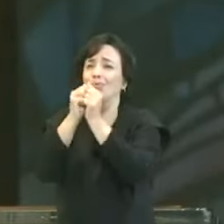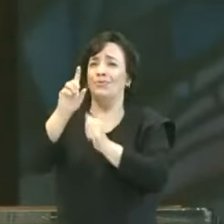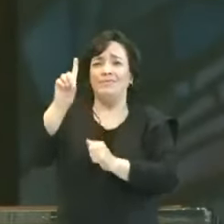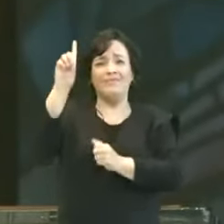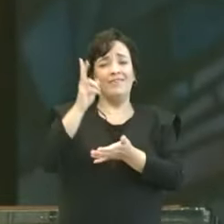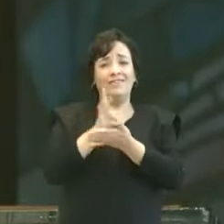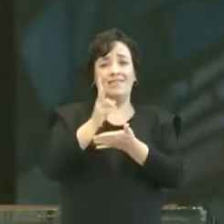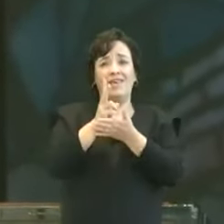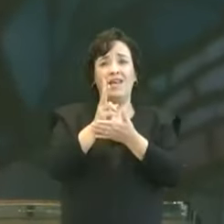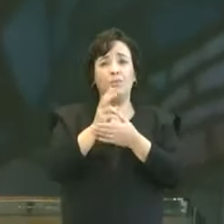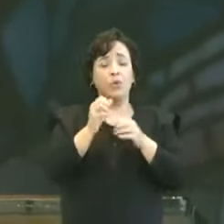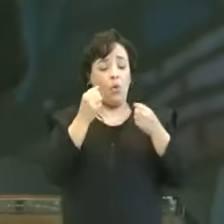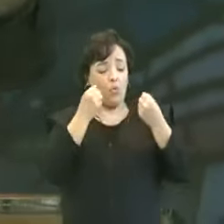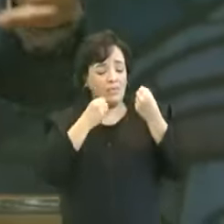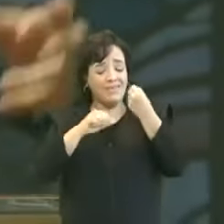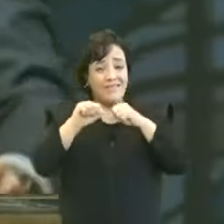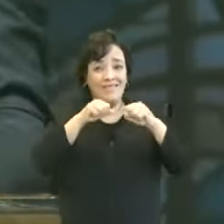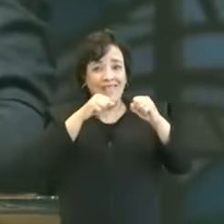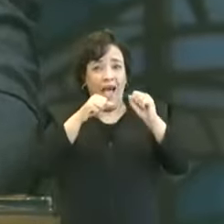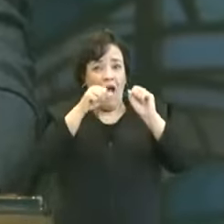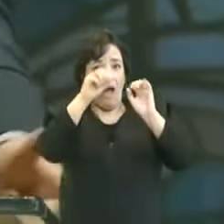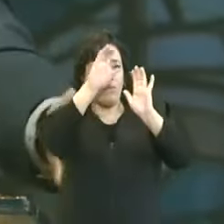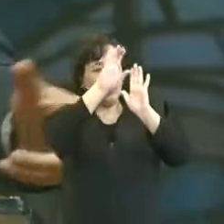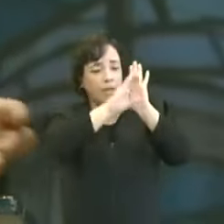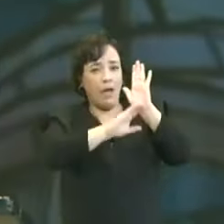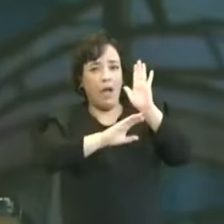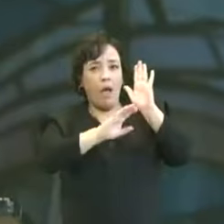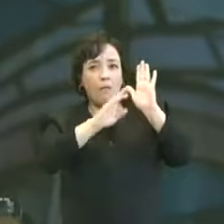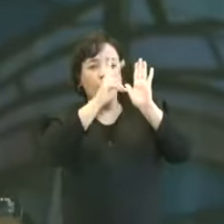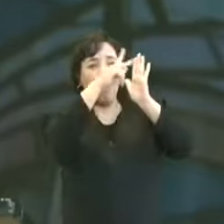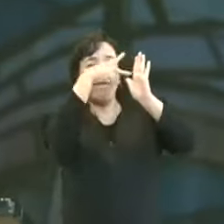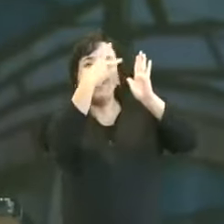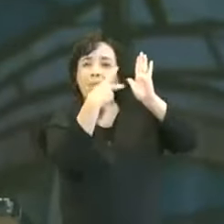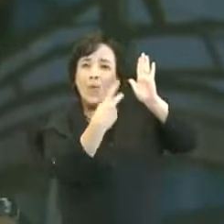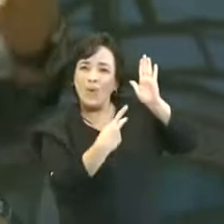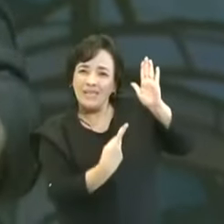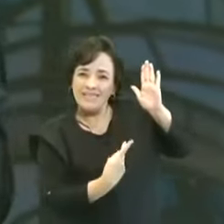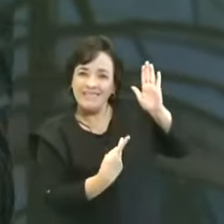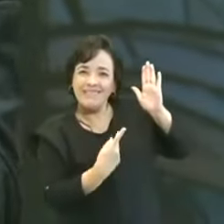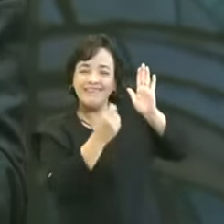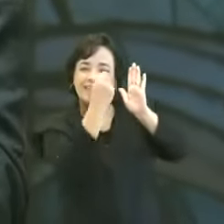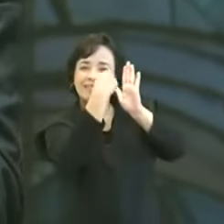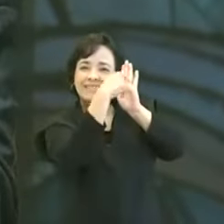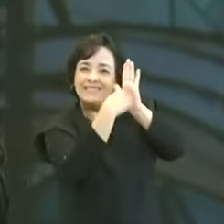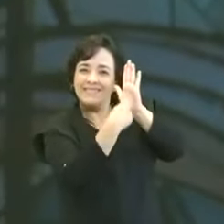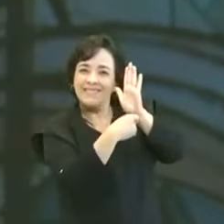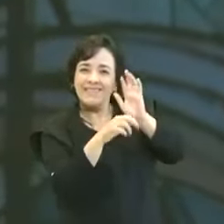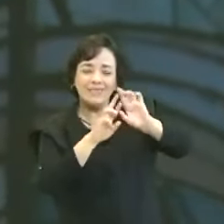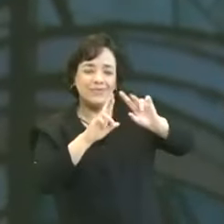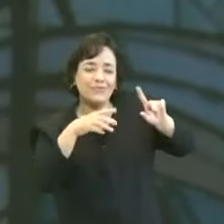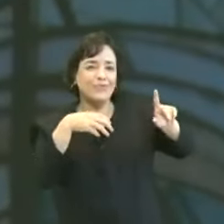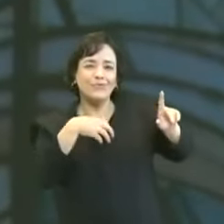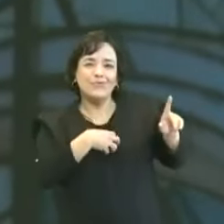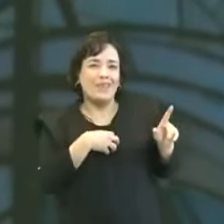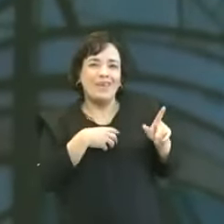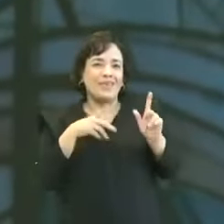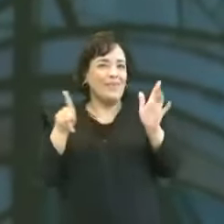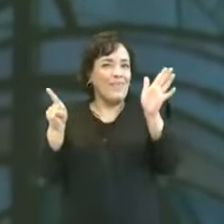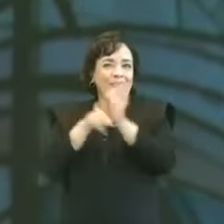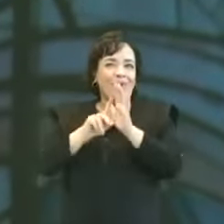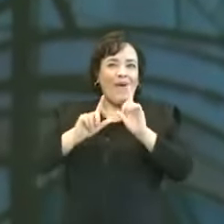Os salmos são poesias, muitas vezes escritas no hebraico, e têm suas formas. Aqui existe